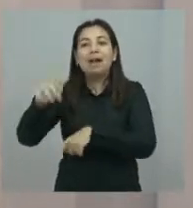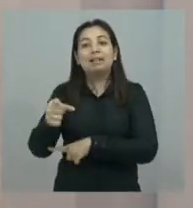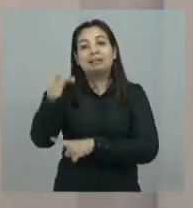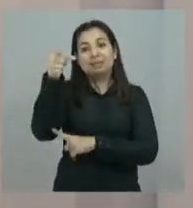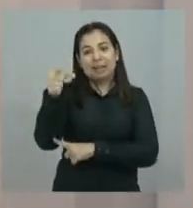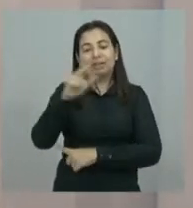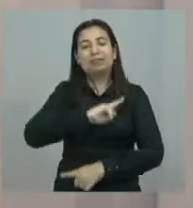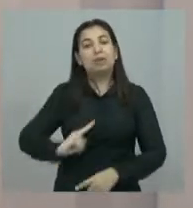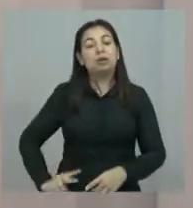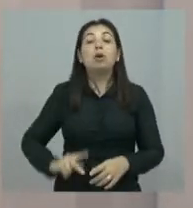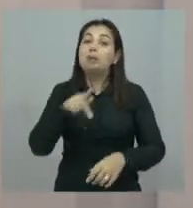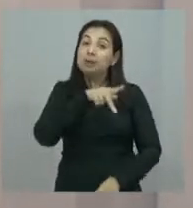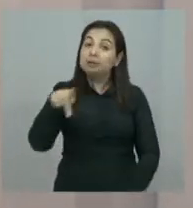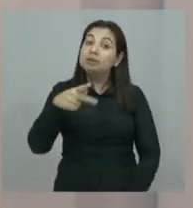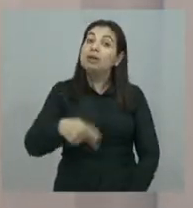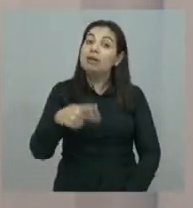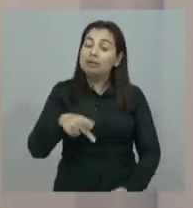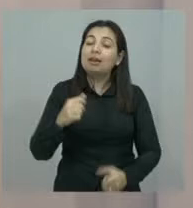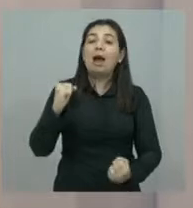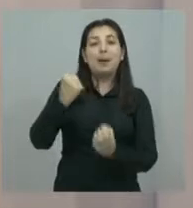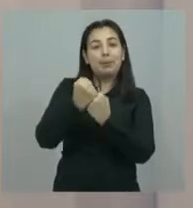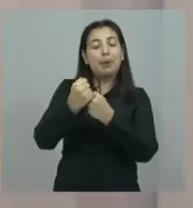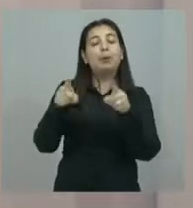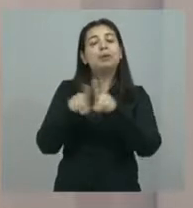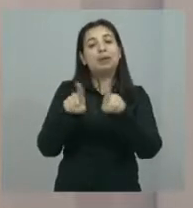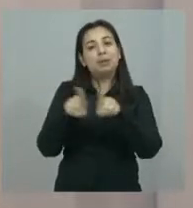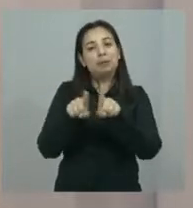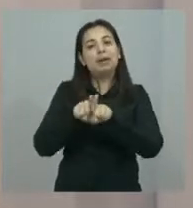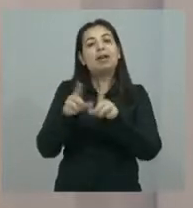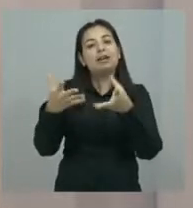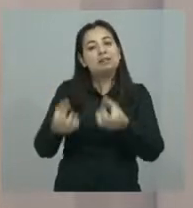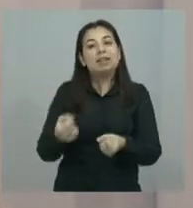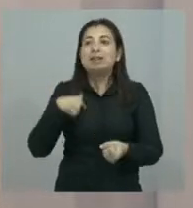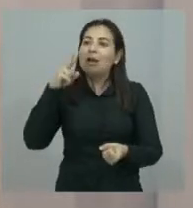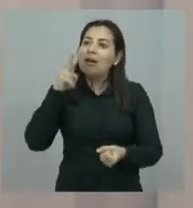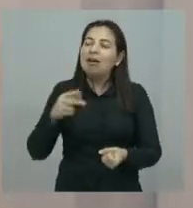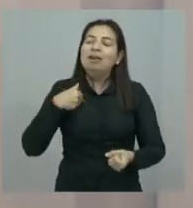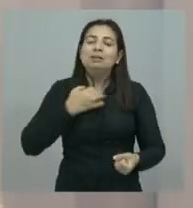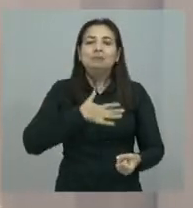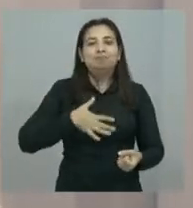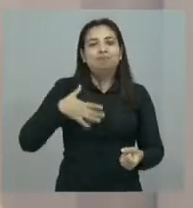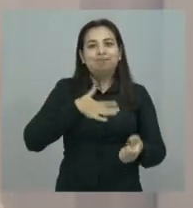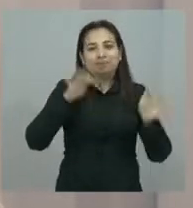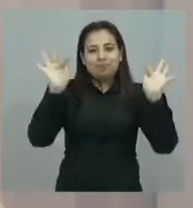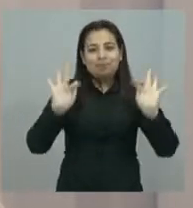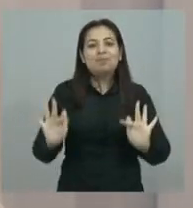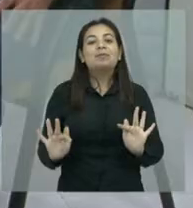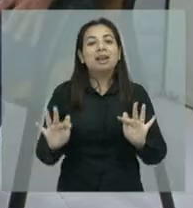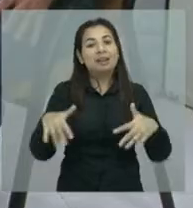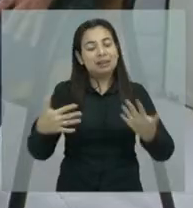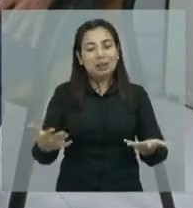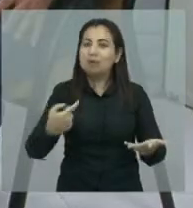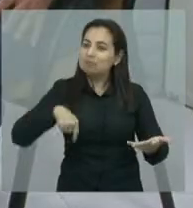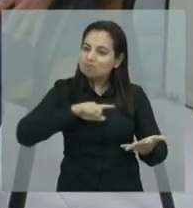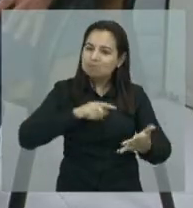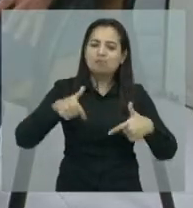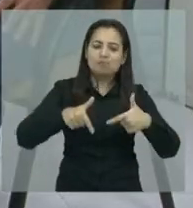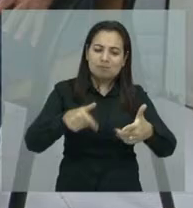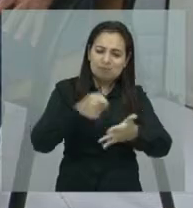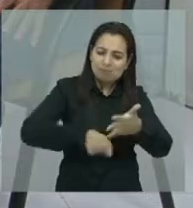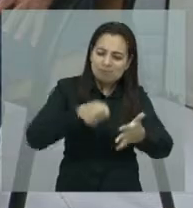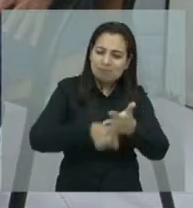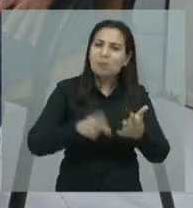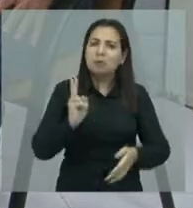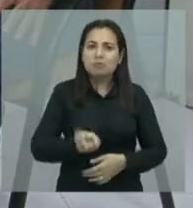o presidente dessa casa também abraçando, que muito nos deixou feliz. E vamos para frente, que as demandas são muitas, né? São muitas